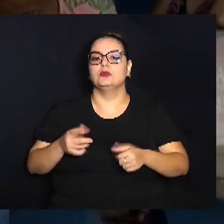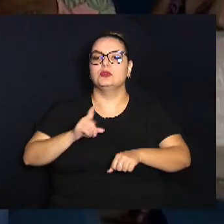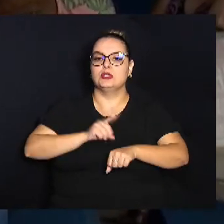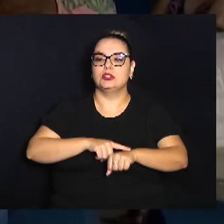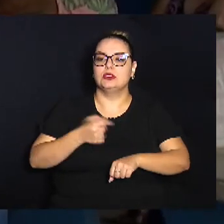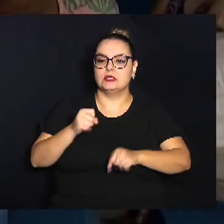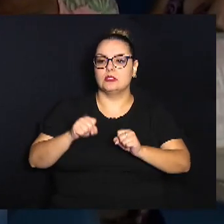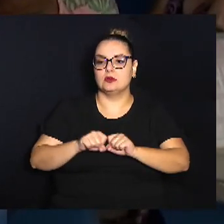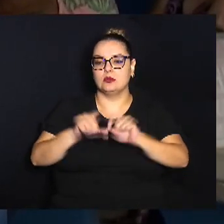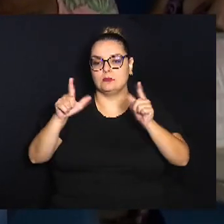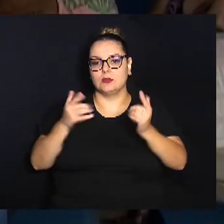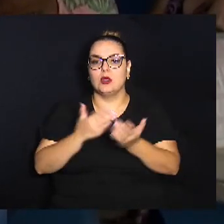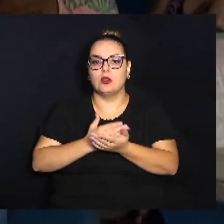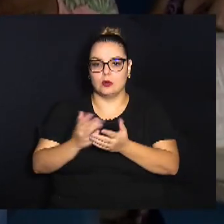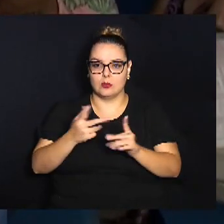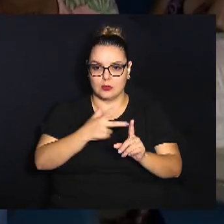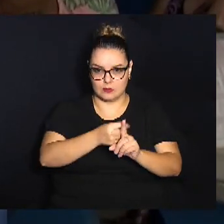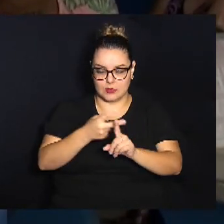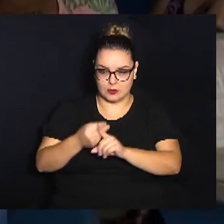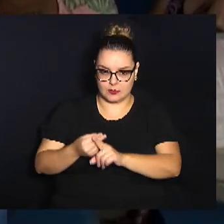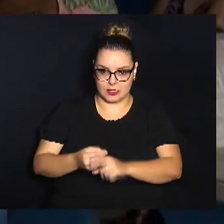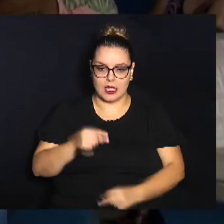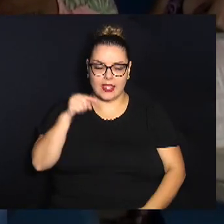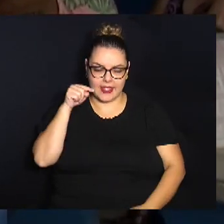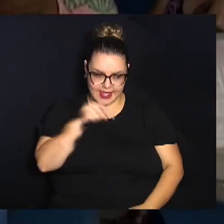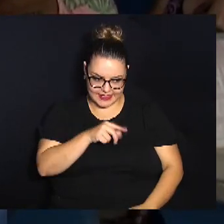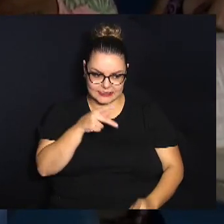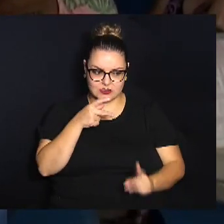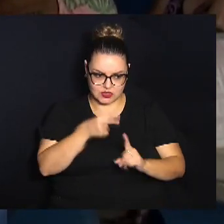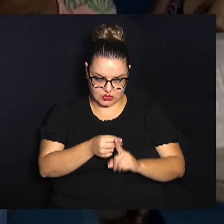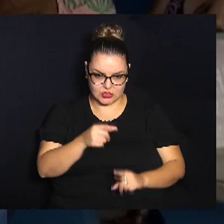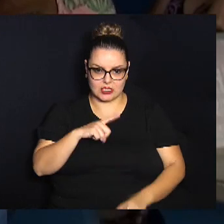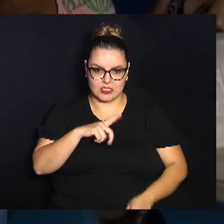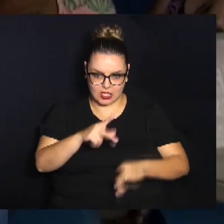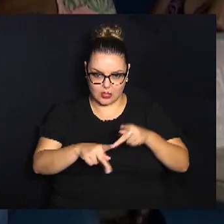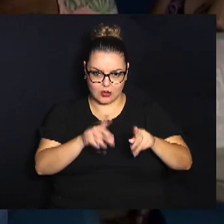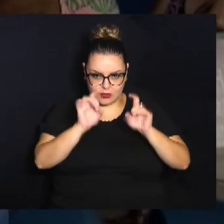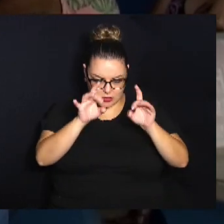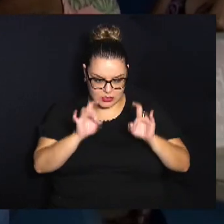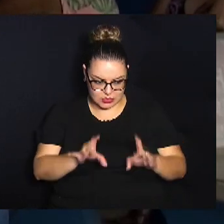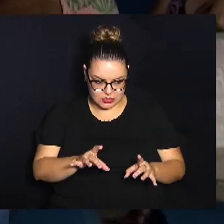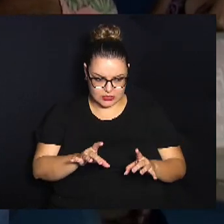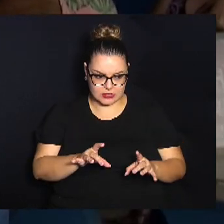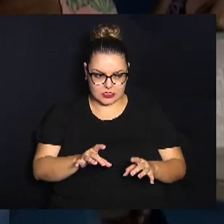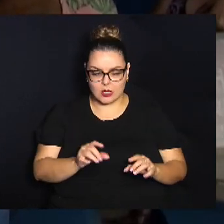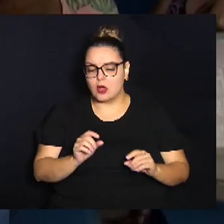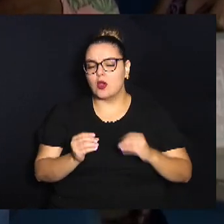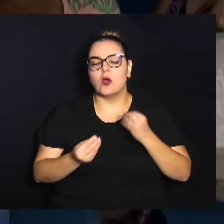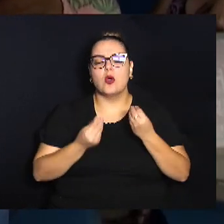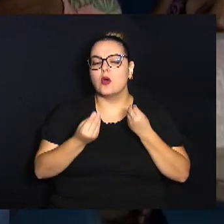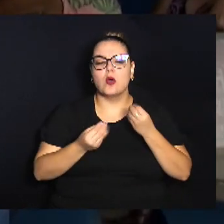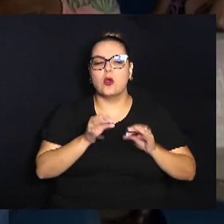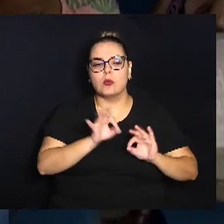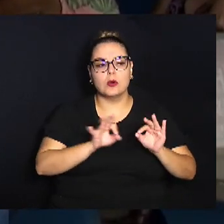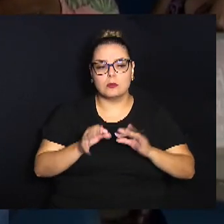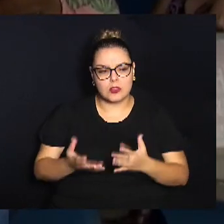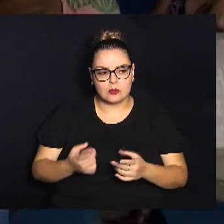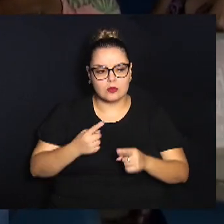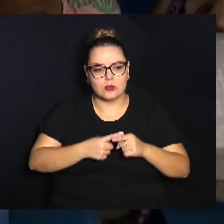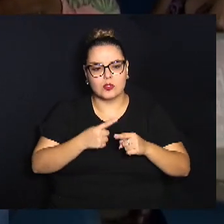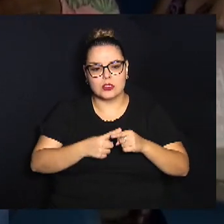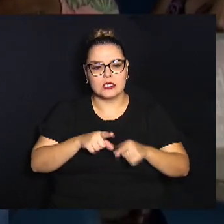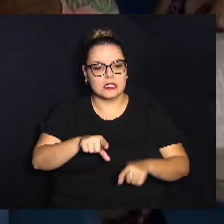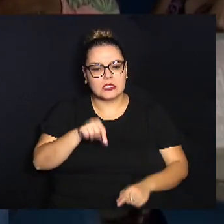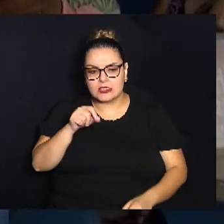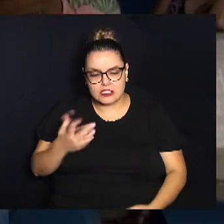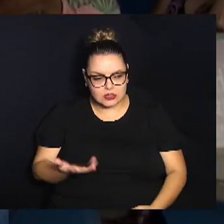da manhã, já foi iniciada a vacinação. Essa vacinação tem um público-alvo especial, né? Como que foi o planejamento, o porquê da